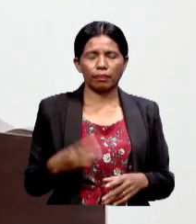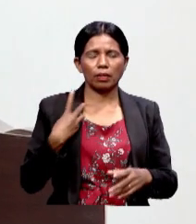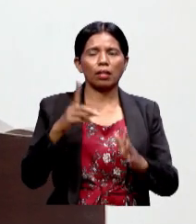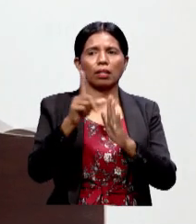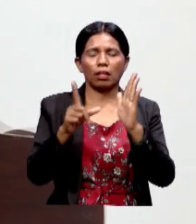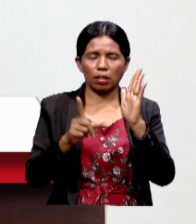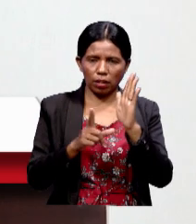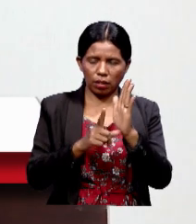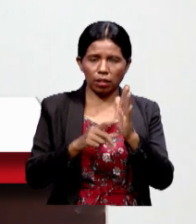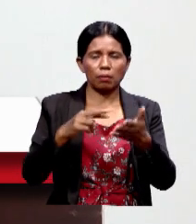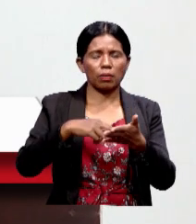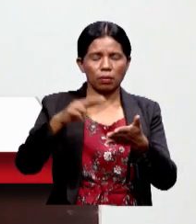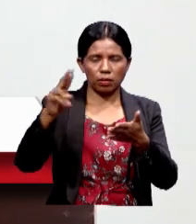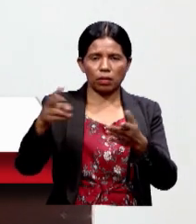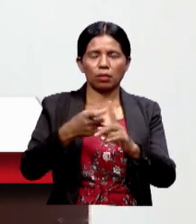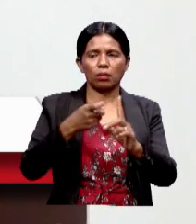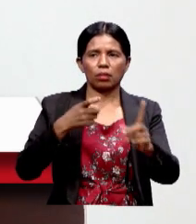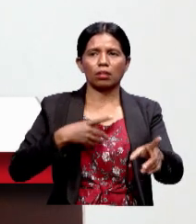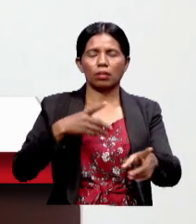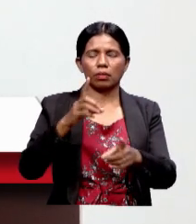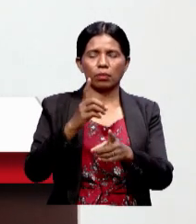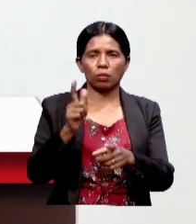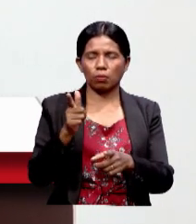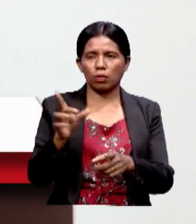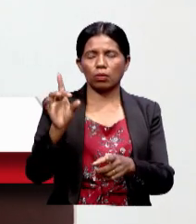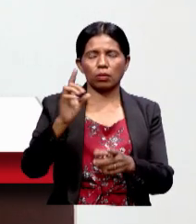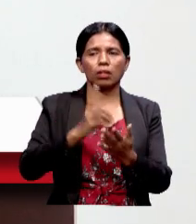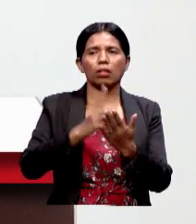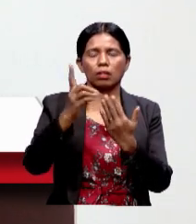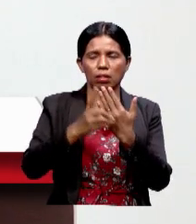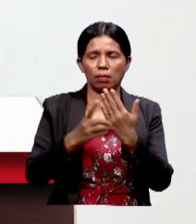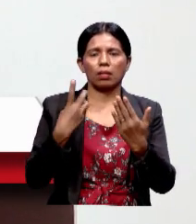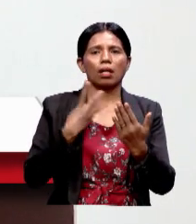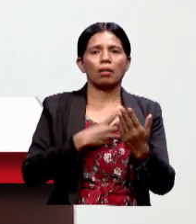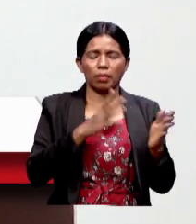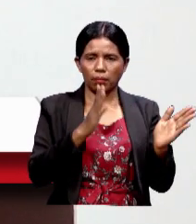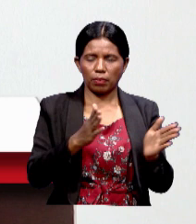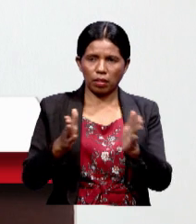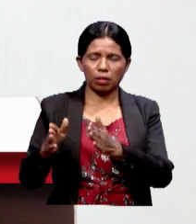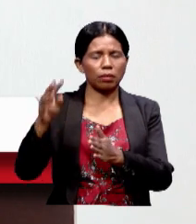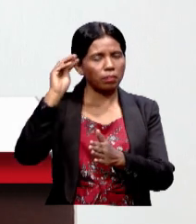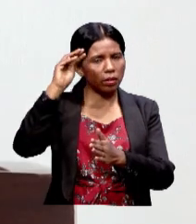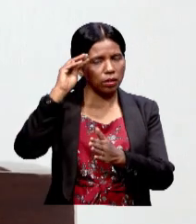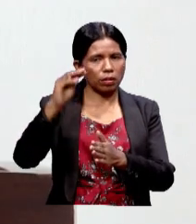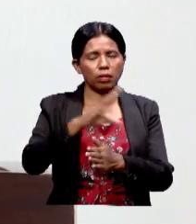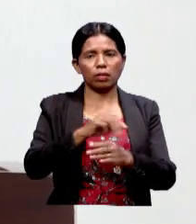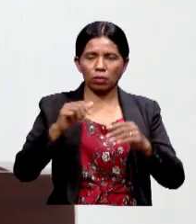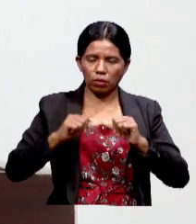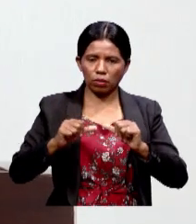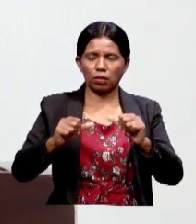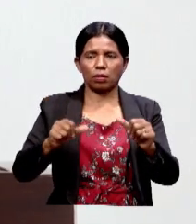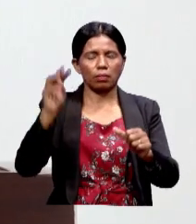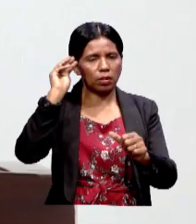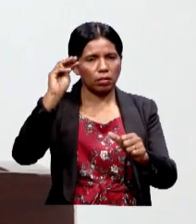sua excelência Presidente da República de 28 de dezembro e a mi plano Ministério de Ensino Superior, Ciência e Cultura, o Ministério do